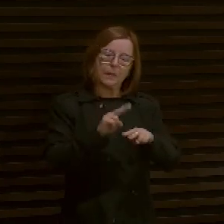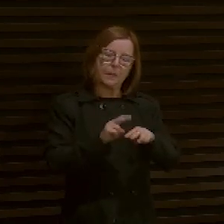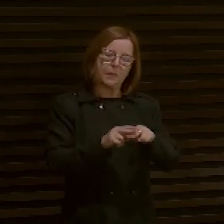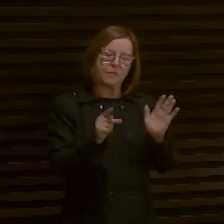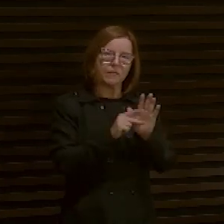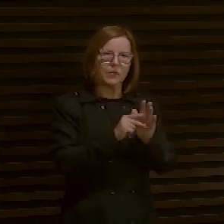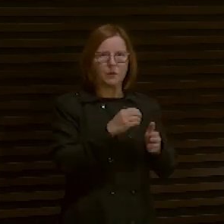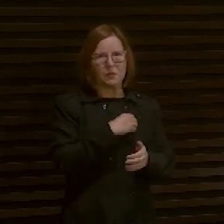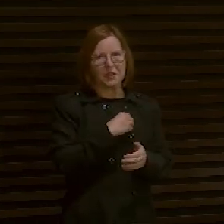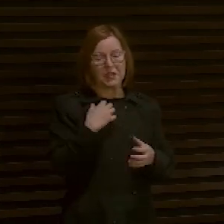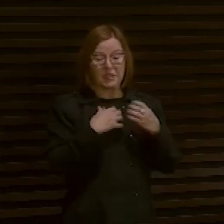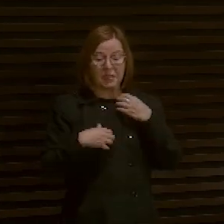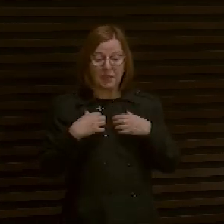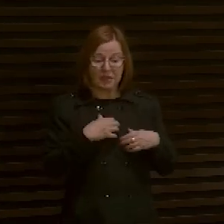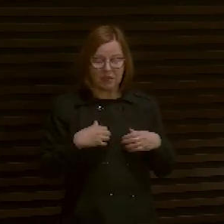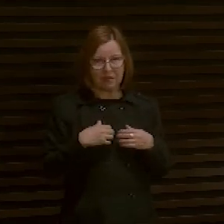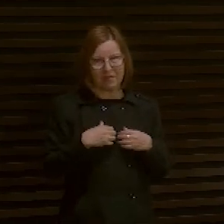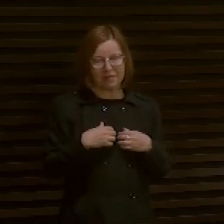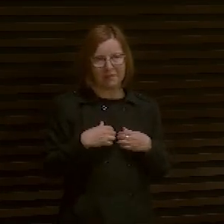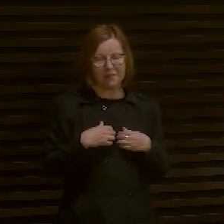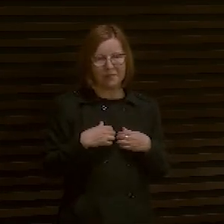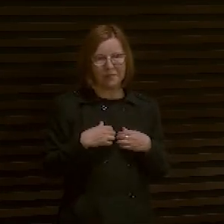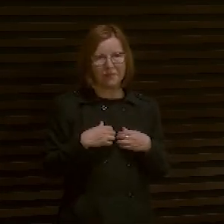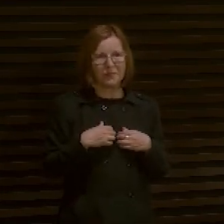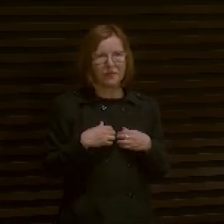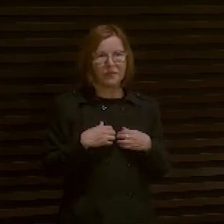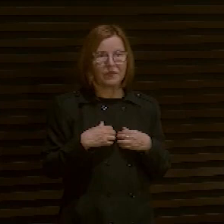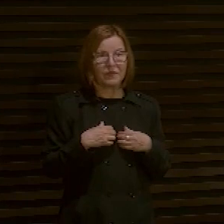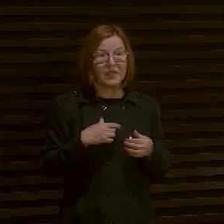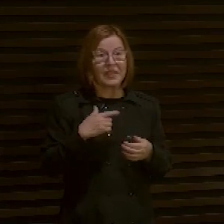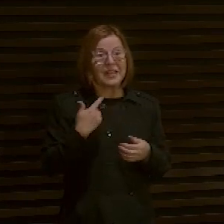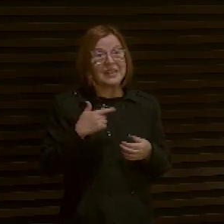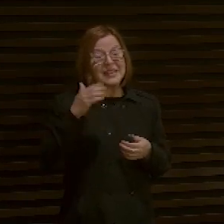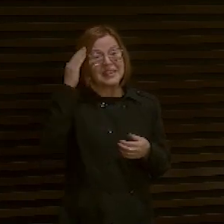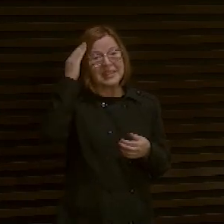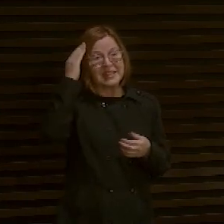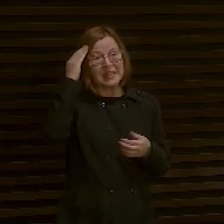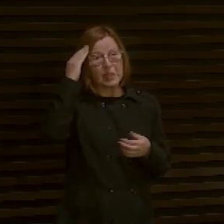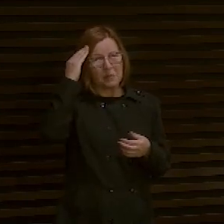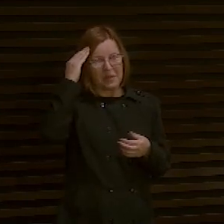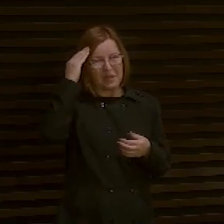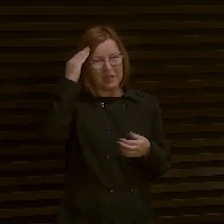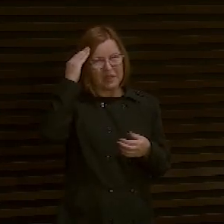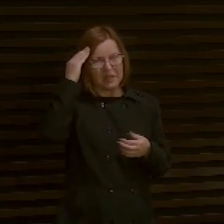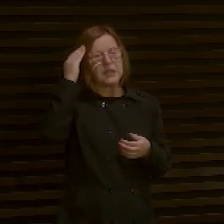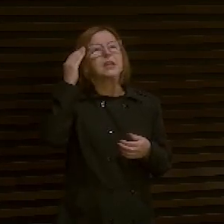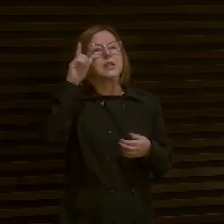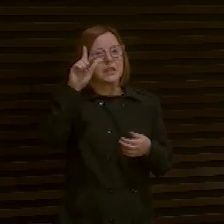pecados, desesperadas espiritualmente falando, e sem saber de fato, são rebeldes, rejeitam a